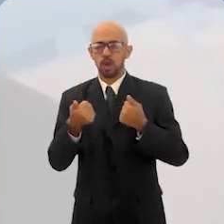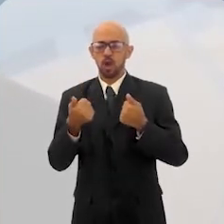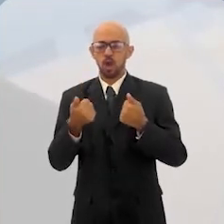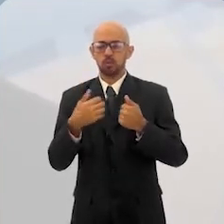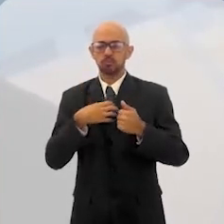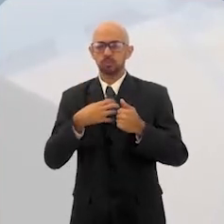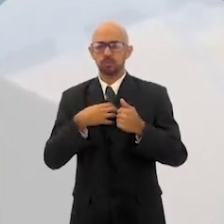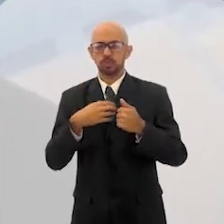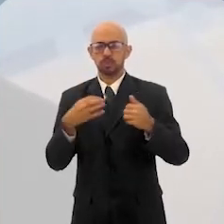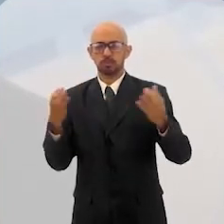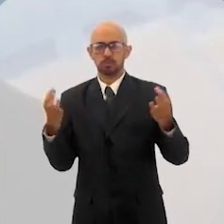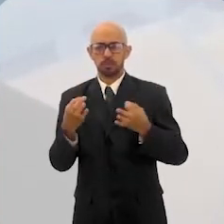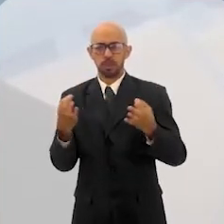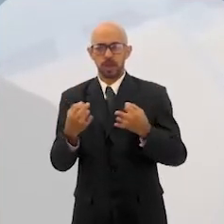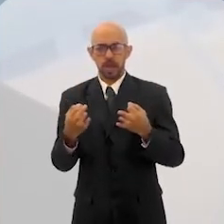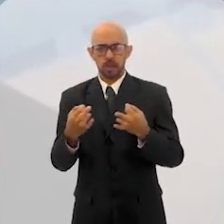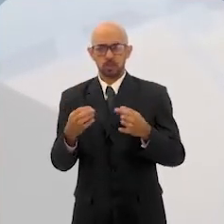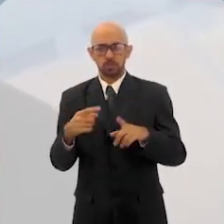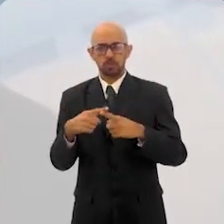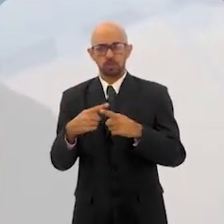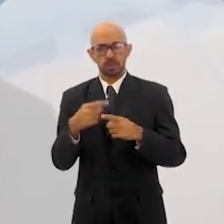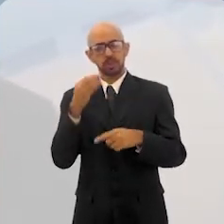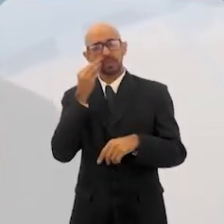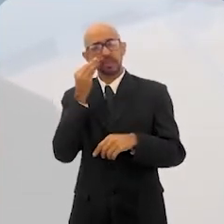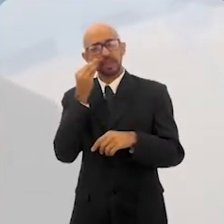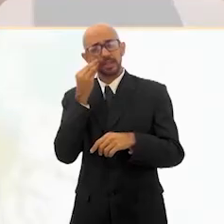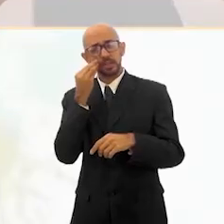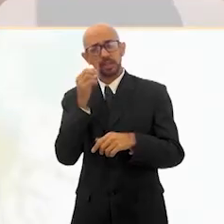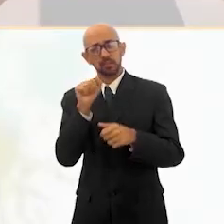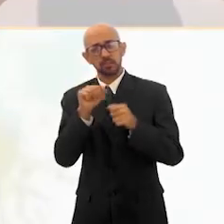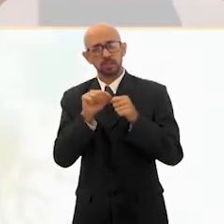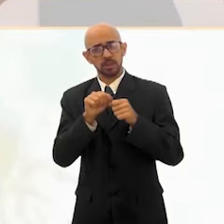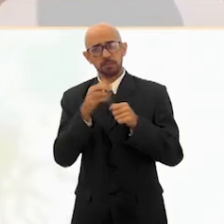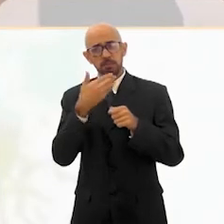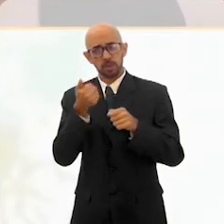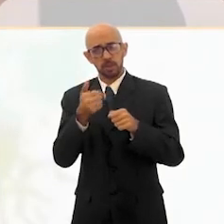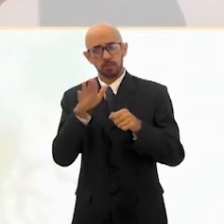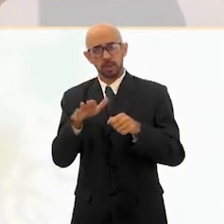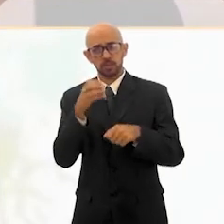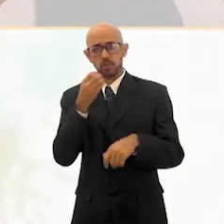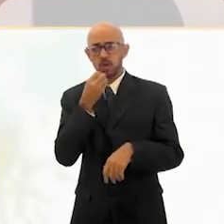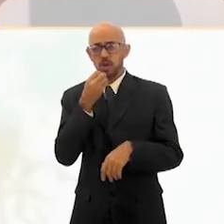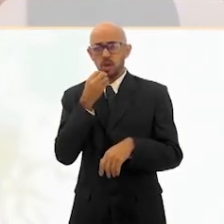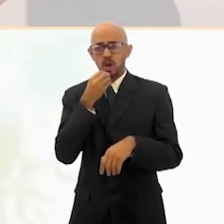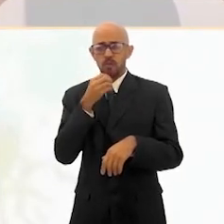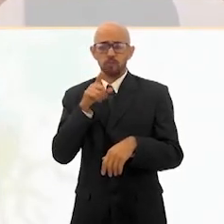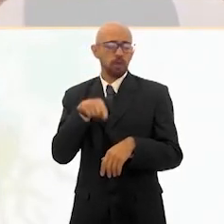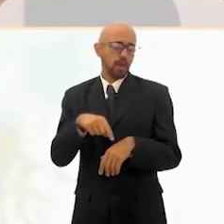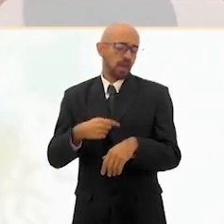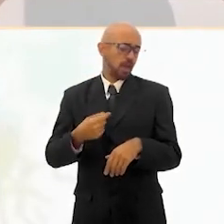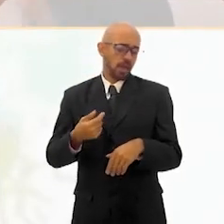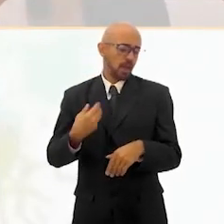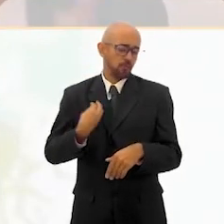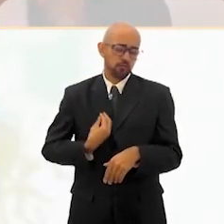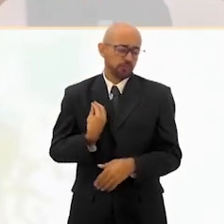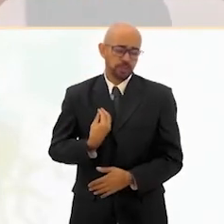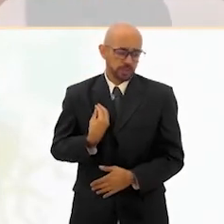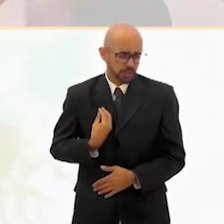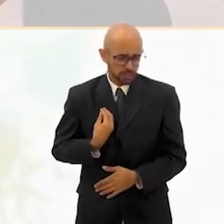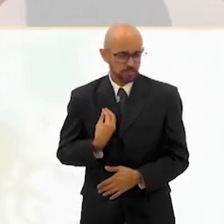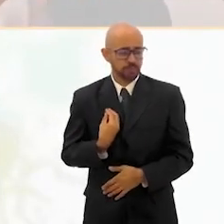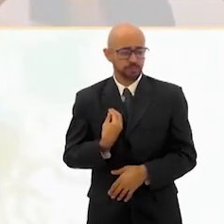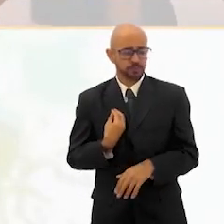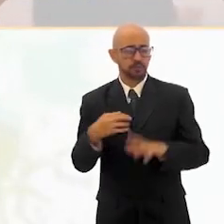um cara que tenta fazer o melhor. Mas obviamente faz parte do processo a gente errar. Eu acho que é isso que a